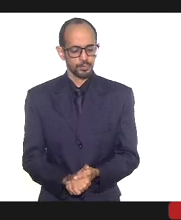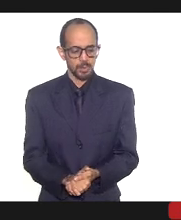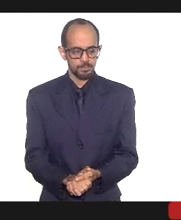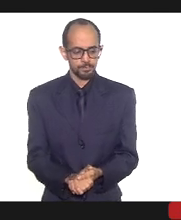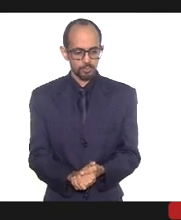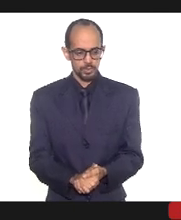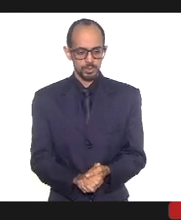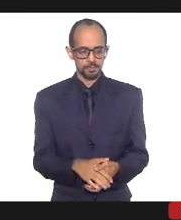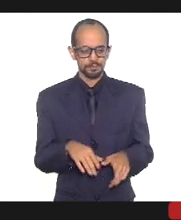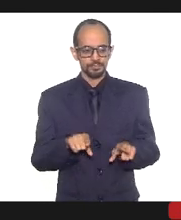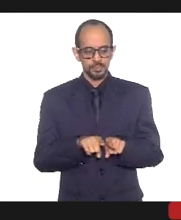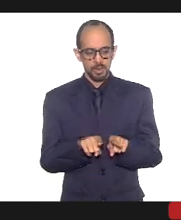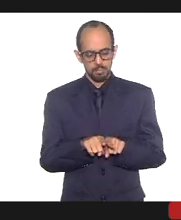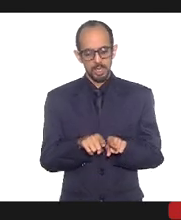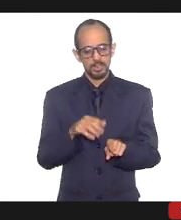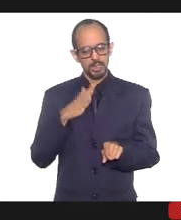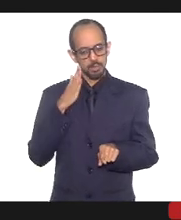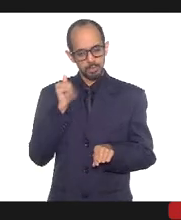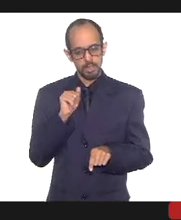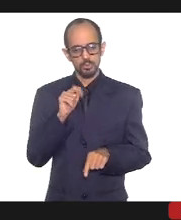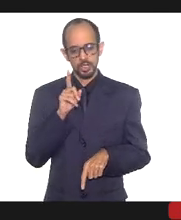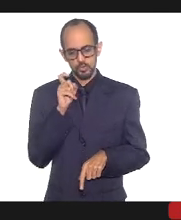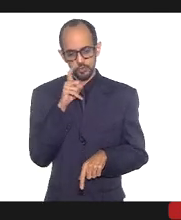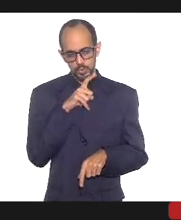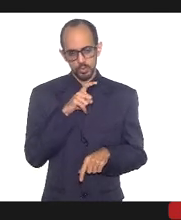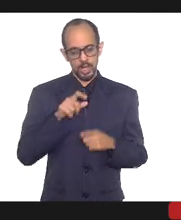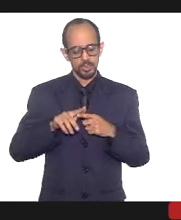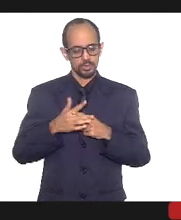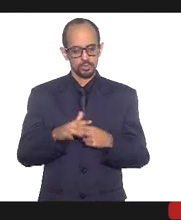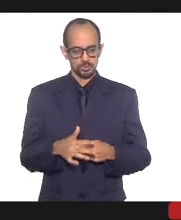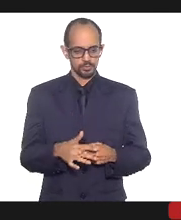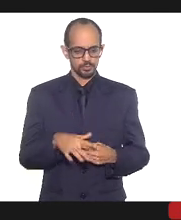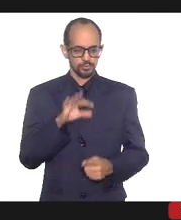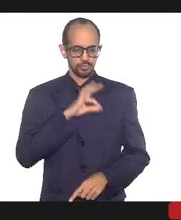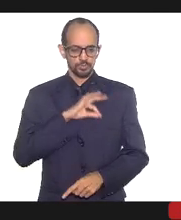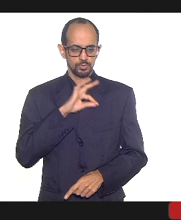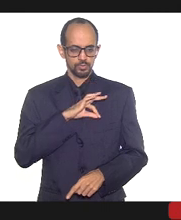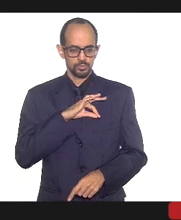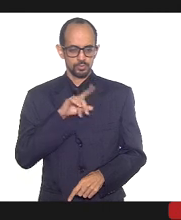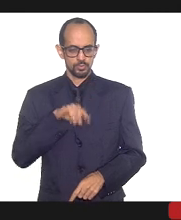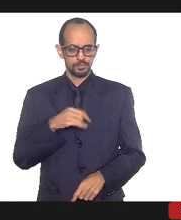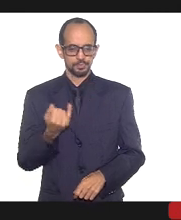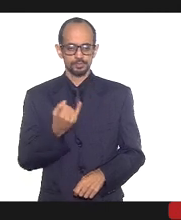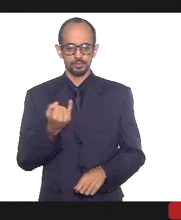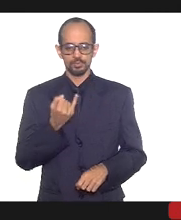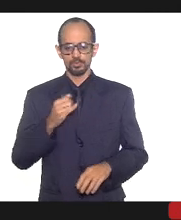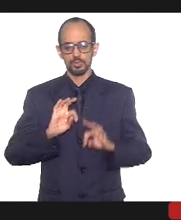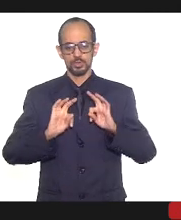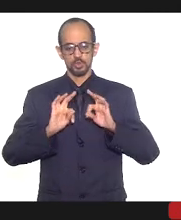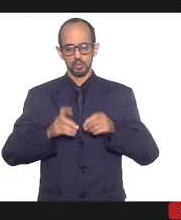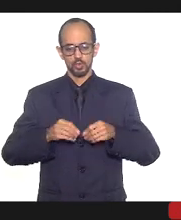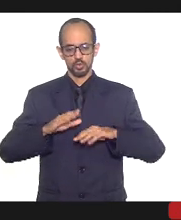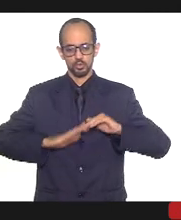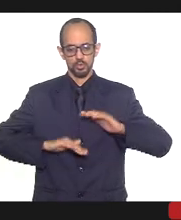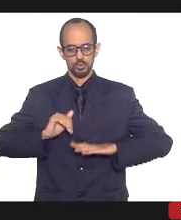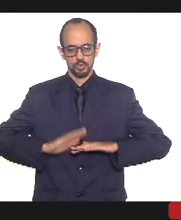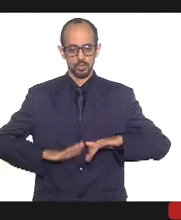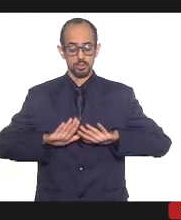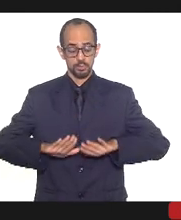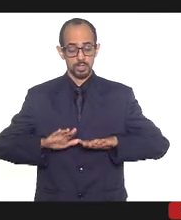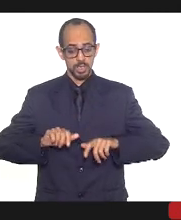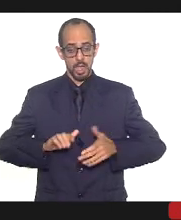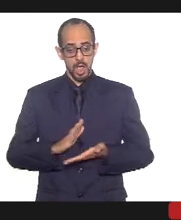gente sabe da dificuldade do aumento, do reajuste, tão importante para todos os profissionais de educação, mas tem algumas